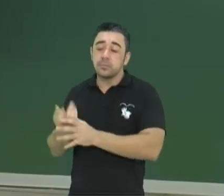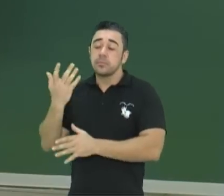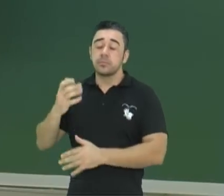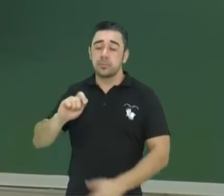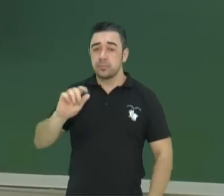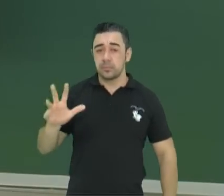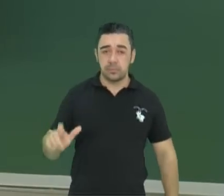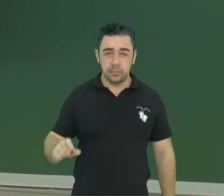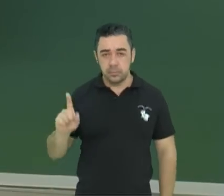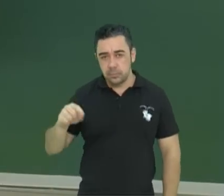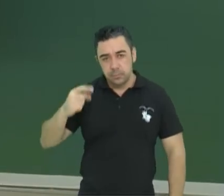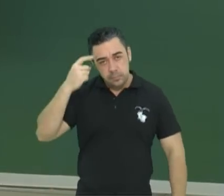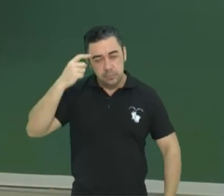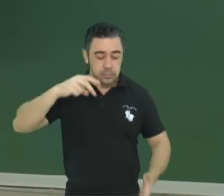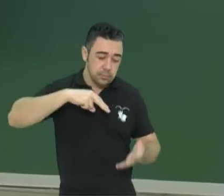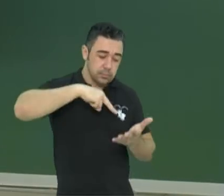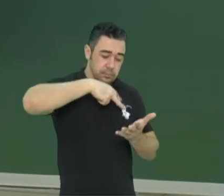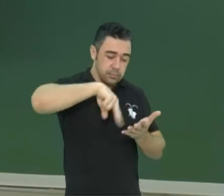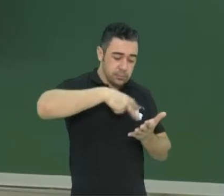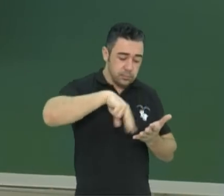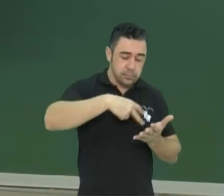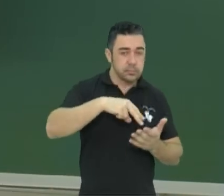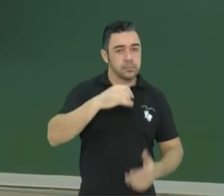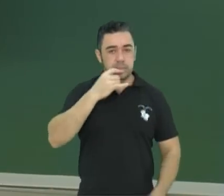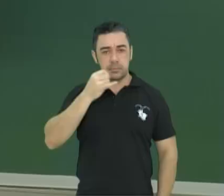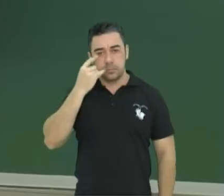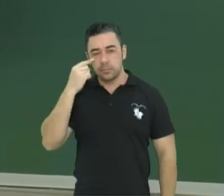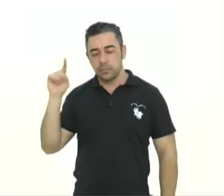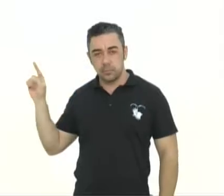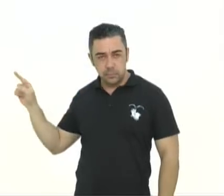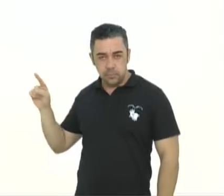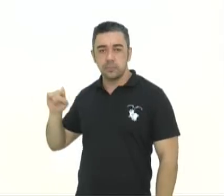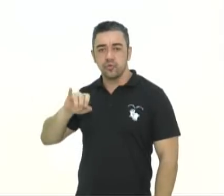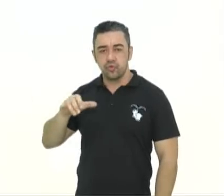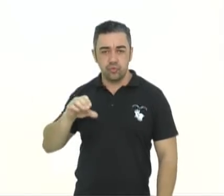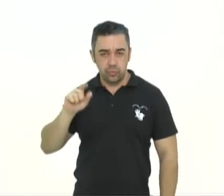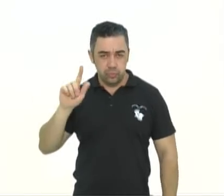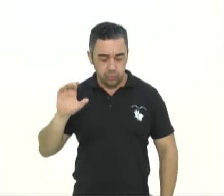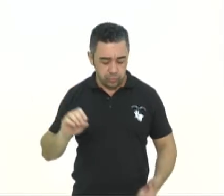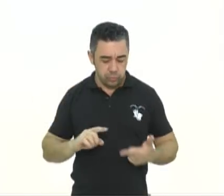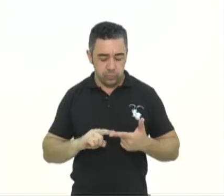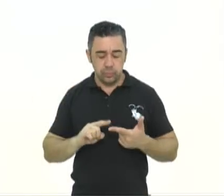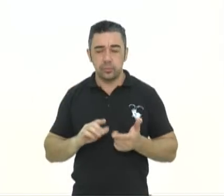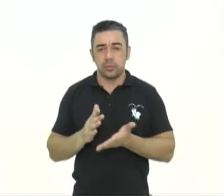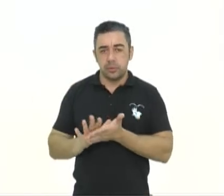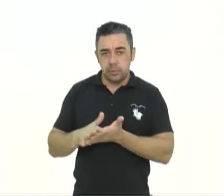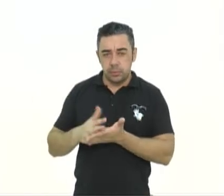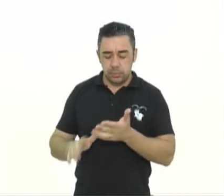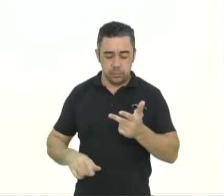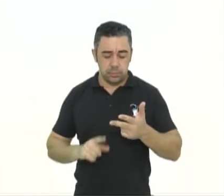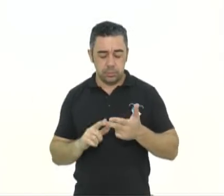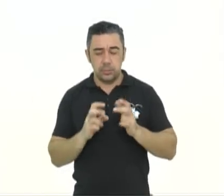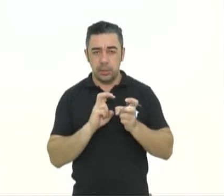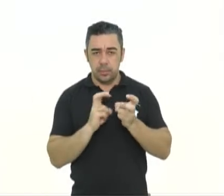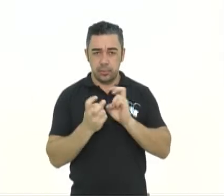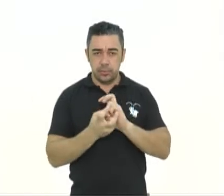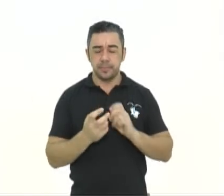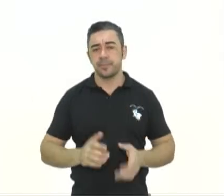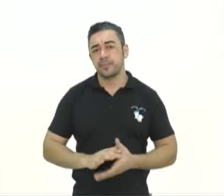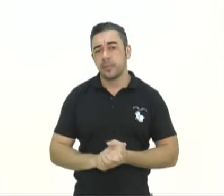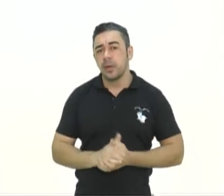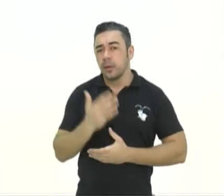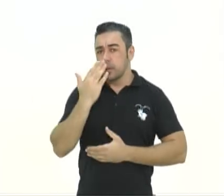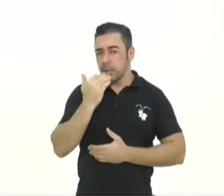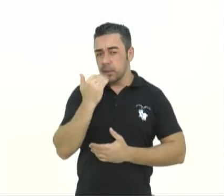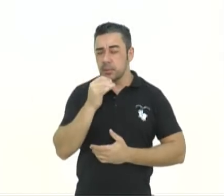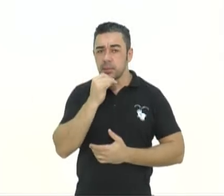herança a partir da dança, né, como o jongo, que a gente acabou de ver, o samba, a capoeira, a alimentação, né, quiabo, que a